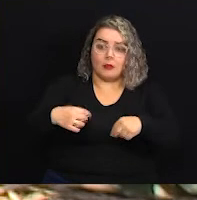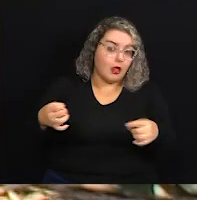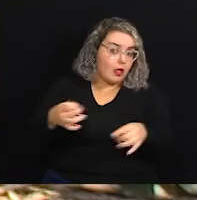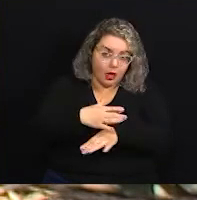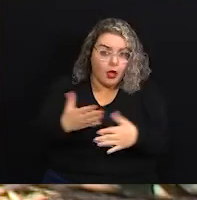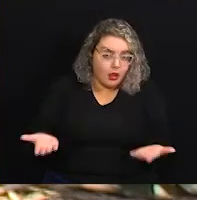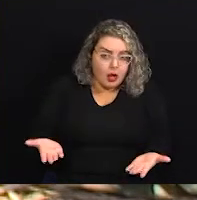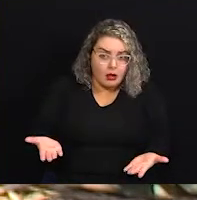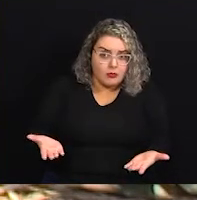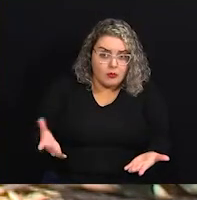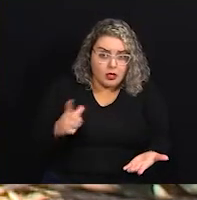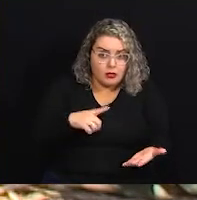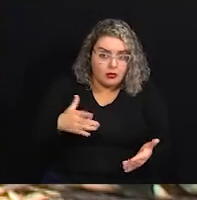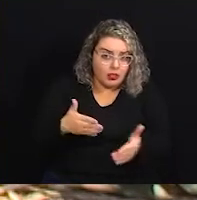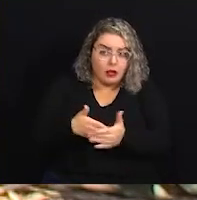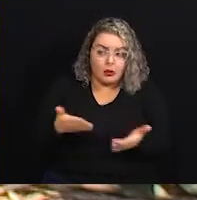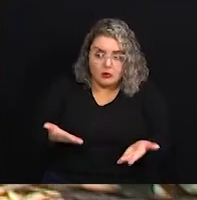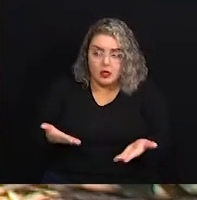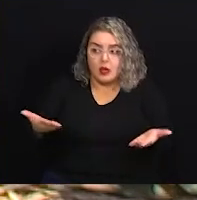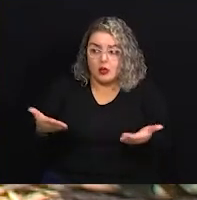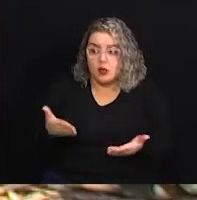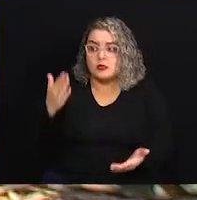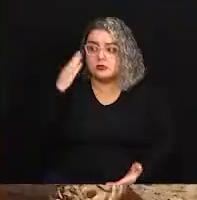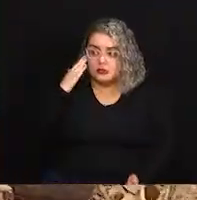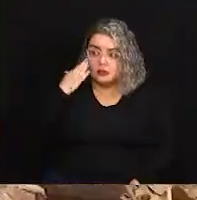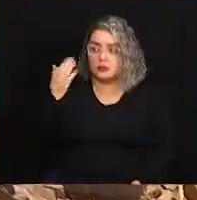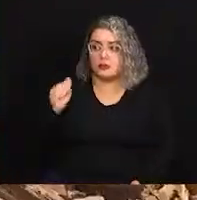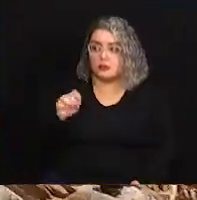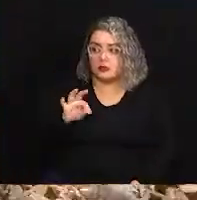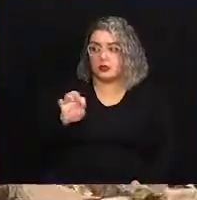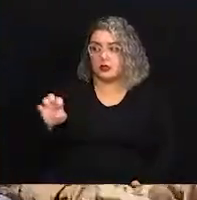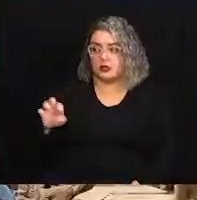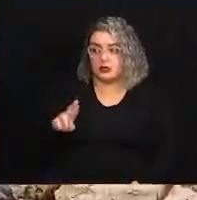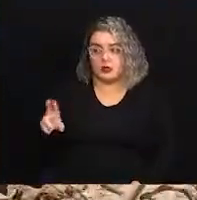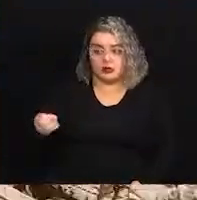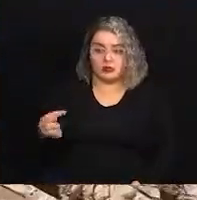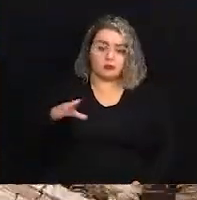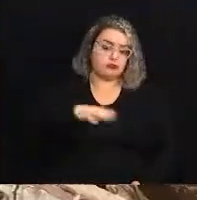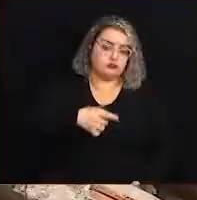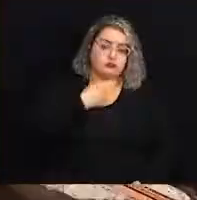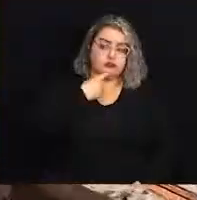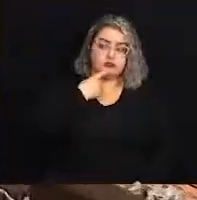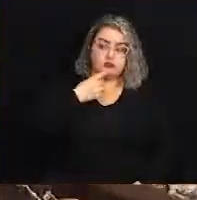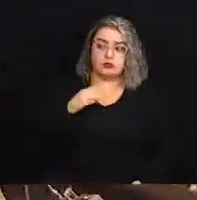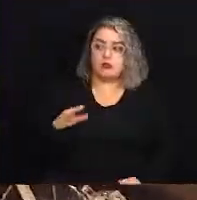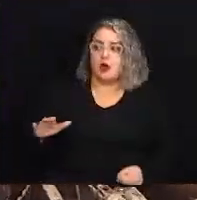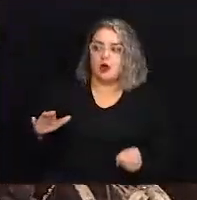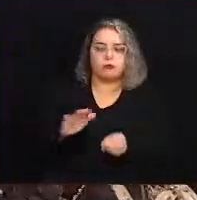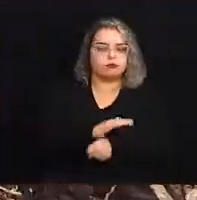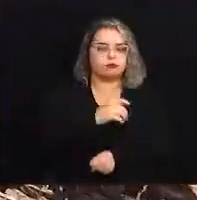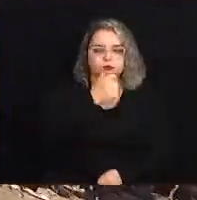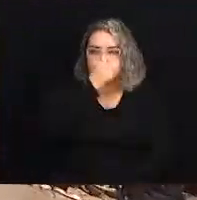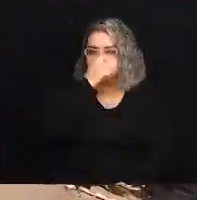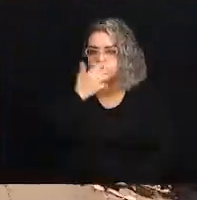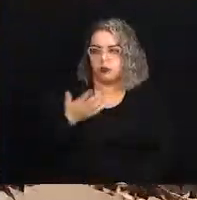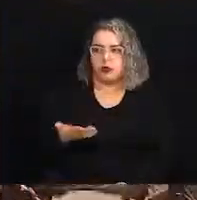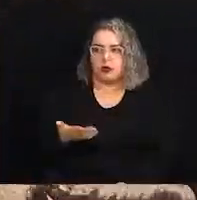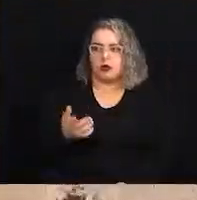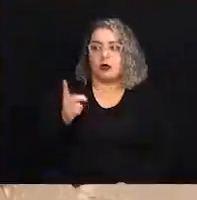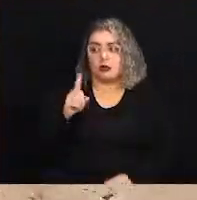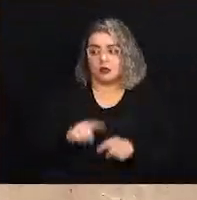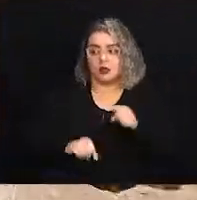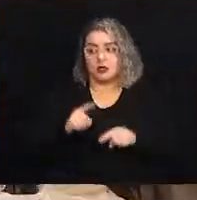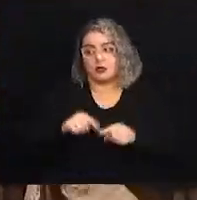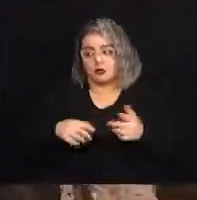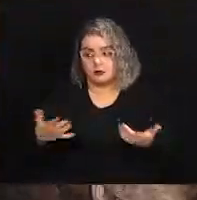sanitário ele é finito, ele tem a sua limitação, né? Hoje a gente já sabe que o aterro municipal de Campinas ele já está saturado.